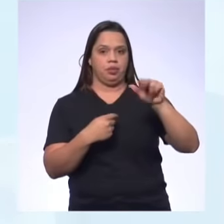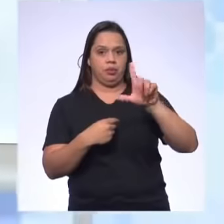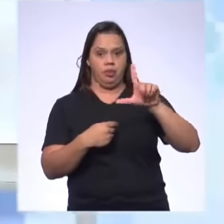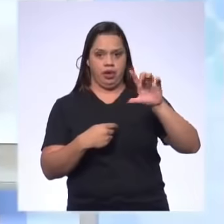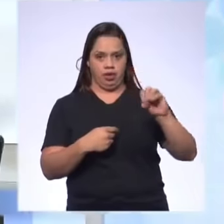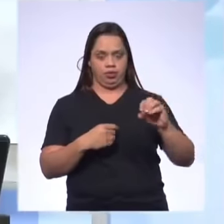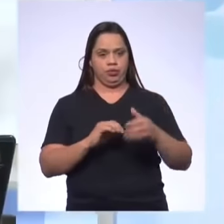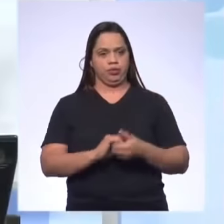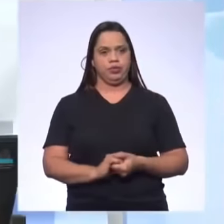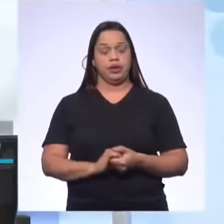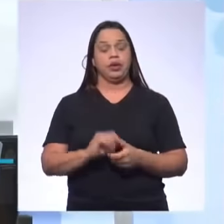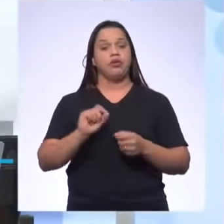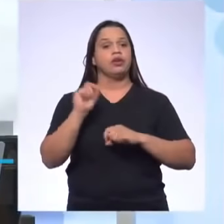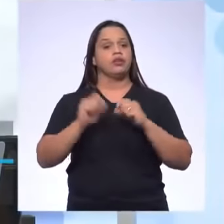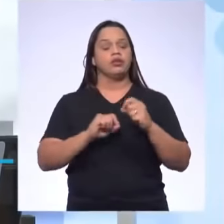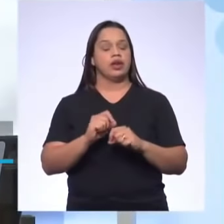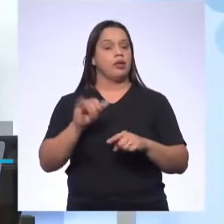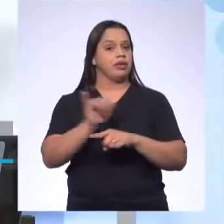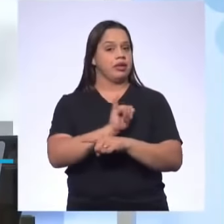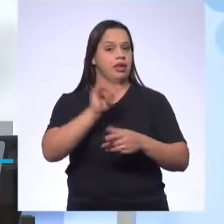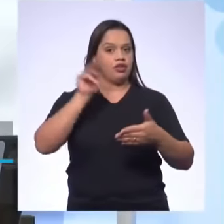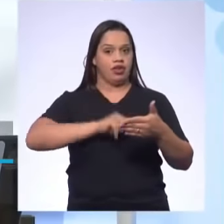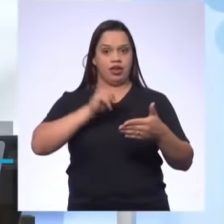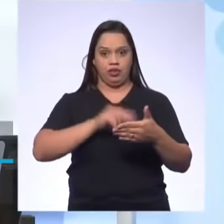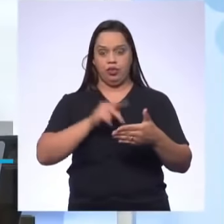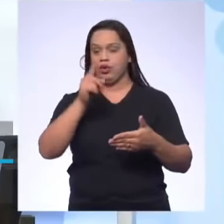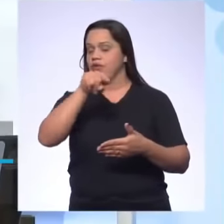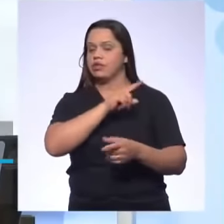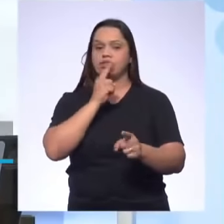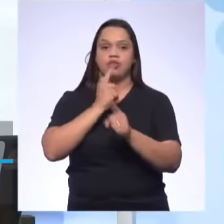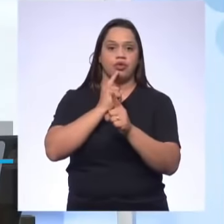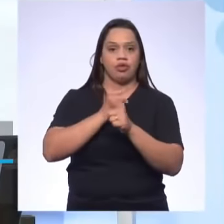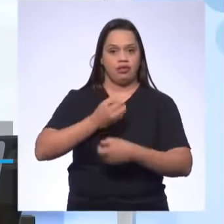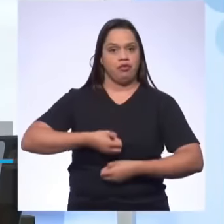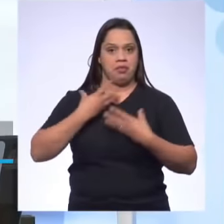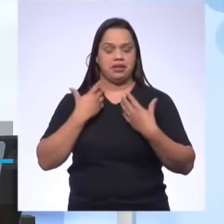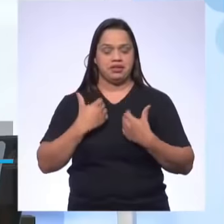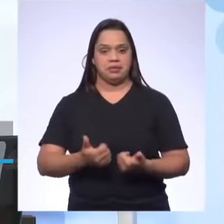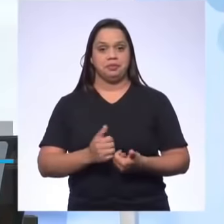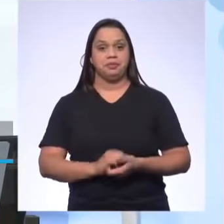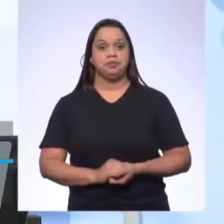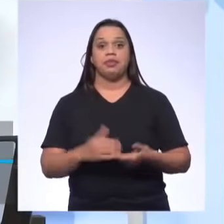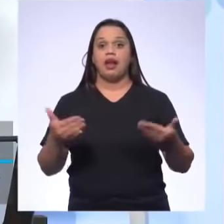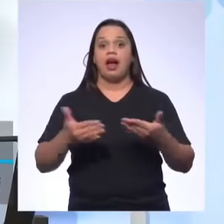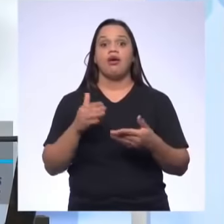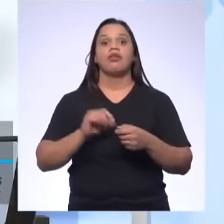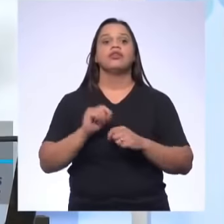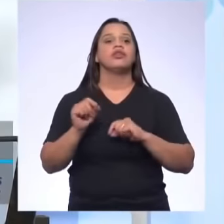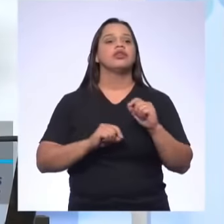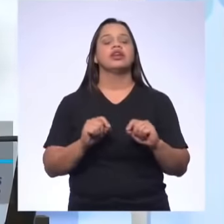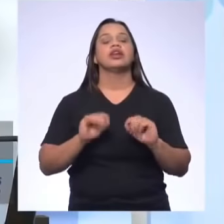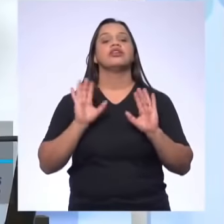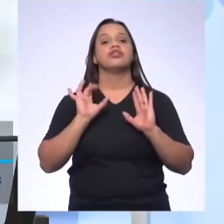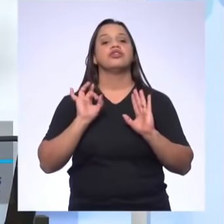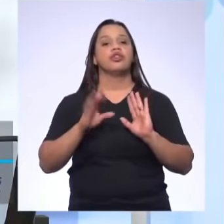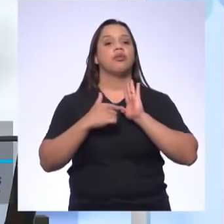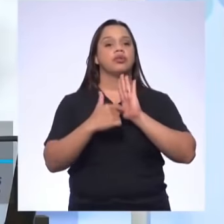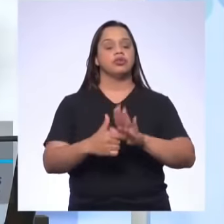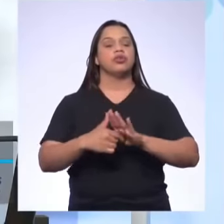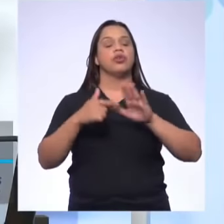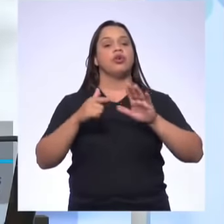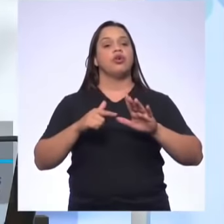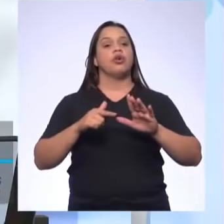nós fizemos o skimming, a estratégia de leitura, e vocês localizaram a informação. Agora, a gente passou só a